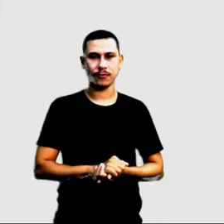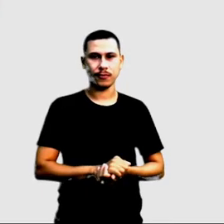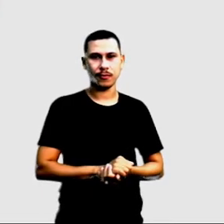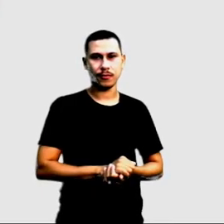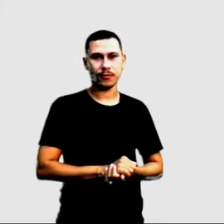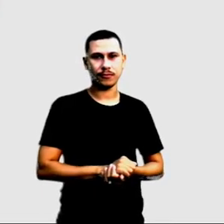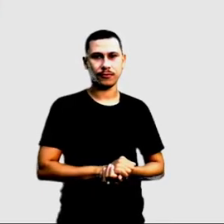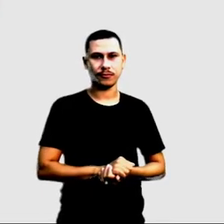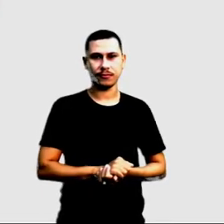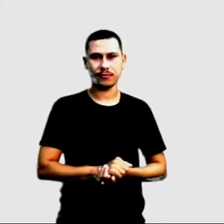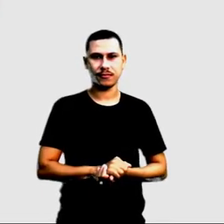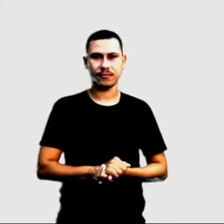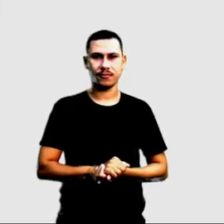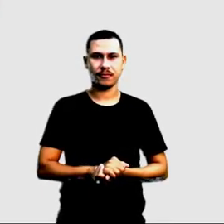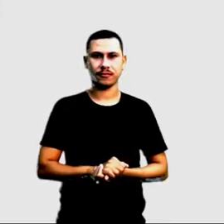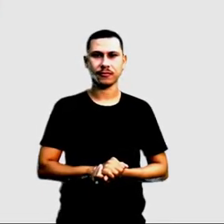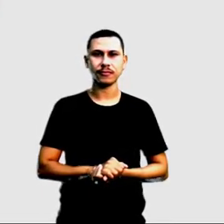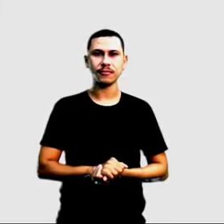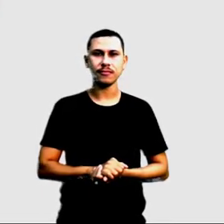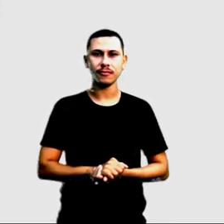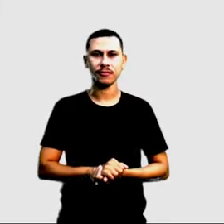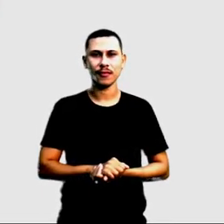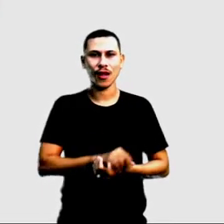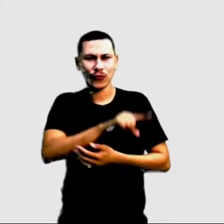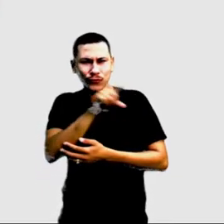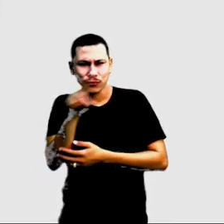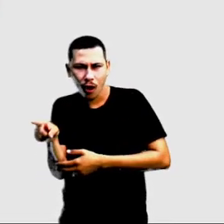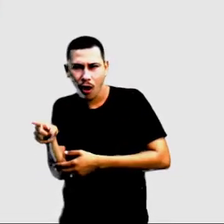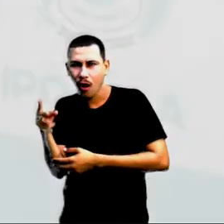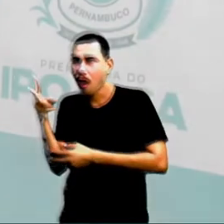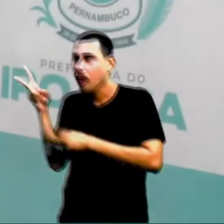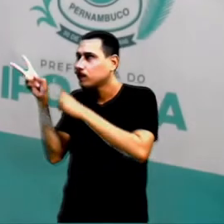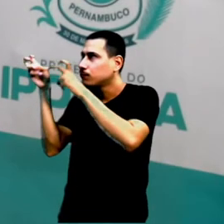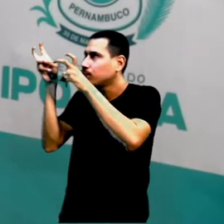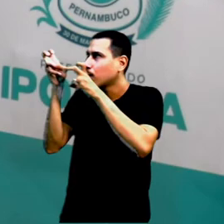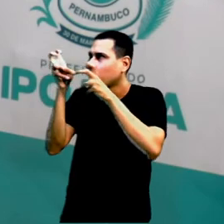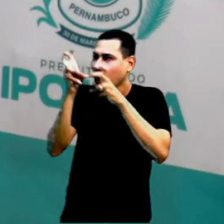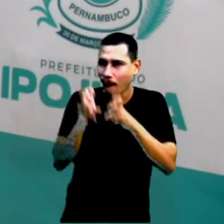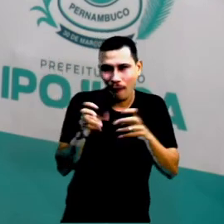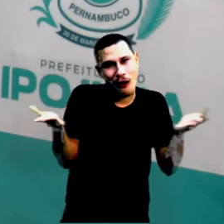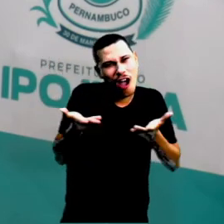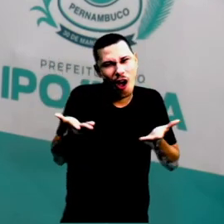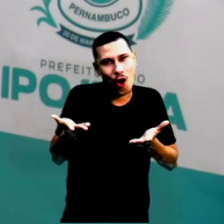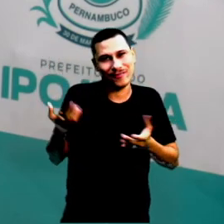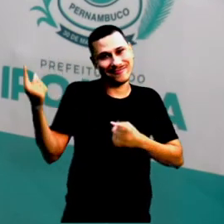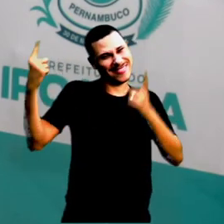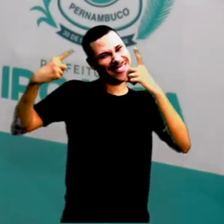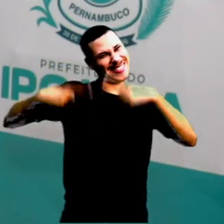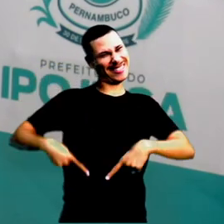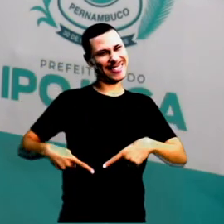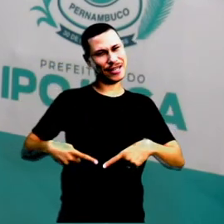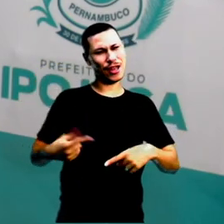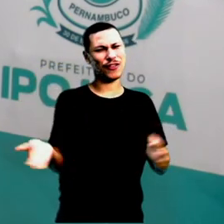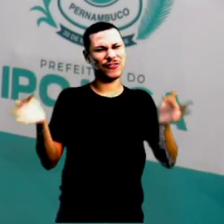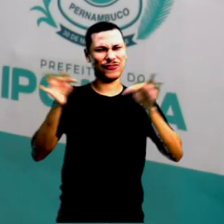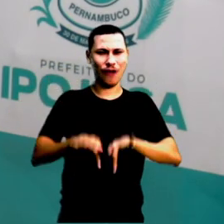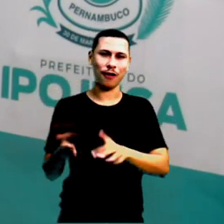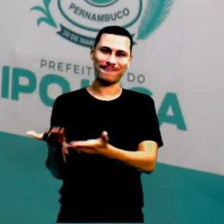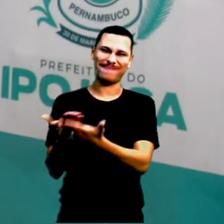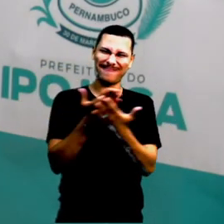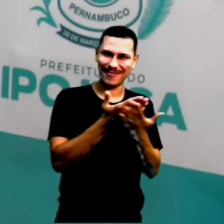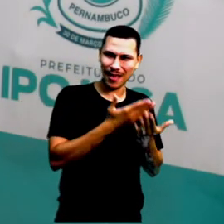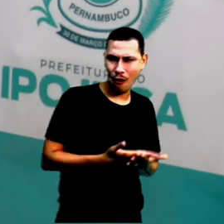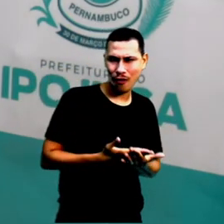têm muitas células. E se você observar, chegou o nosso desafio, chegamos ao fim da nossa